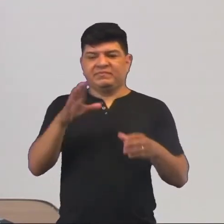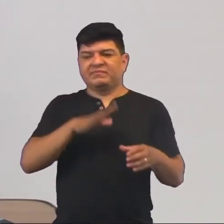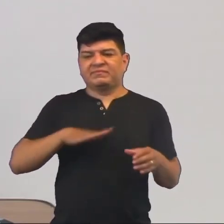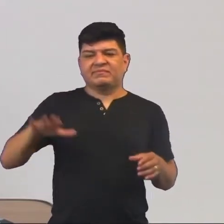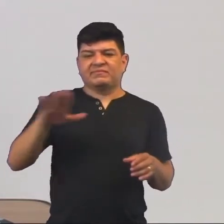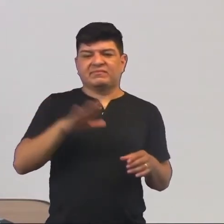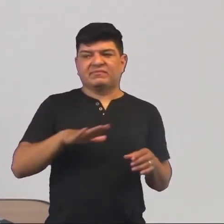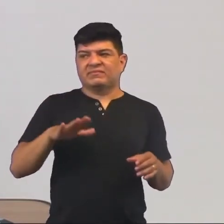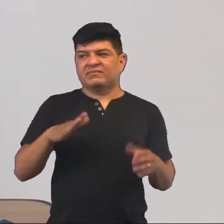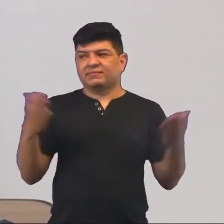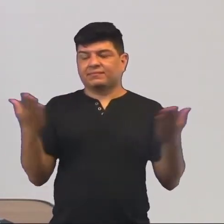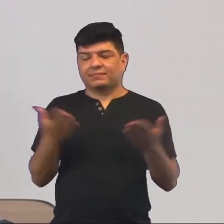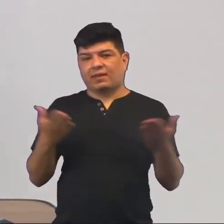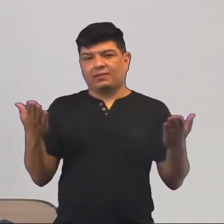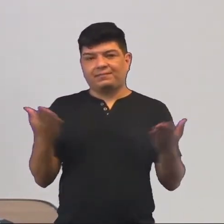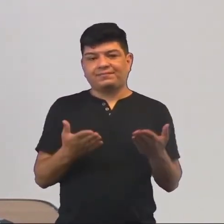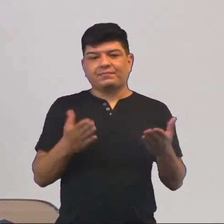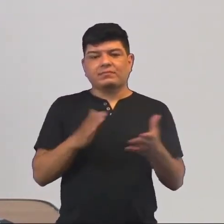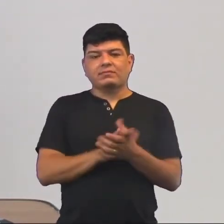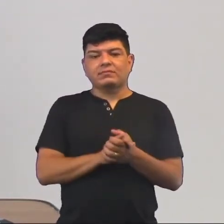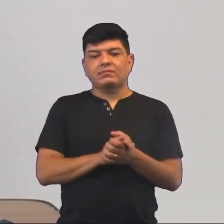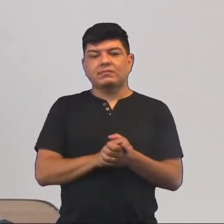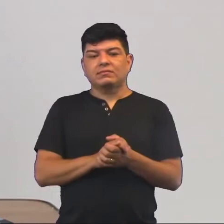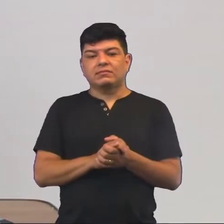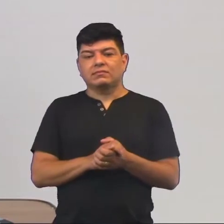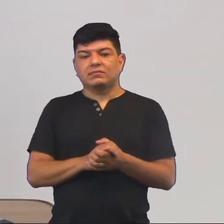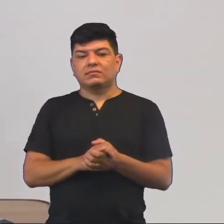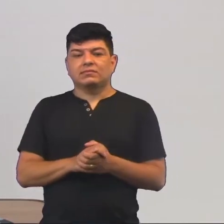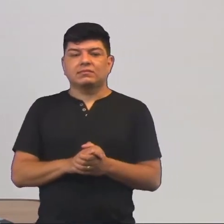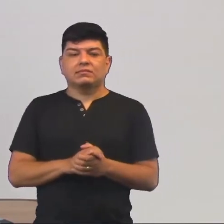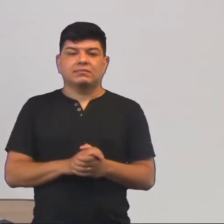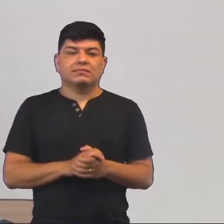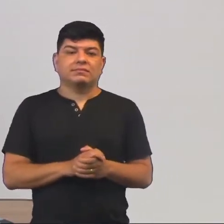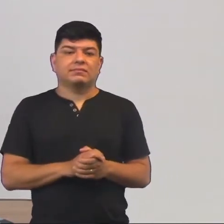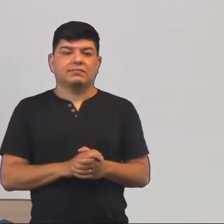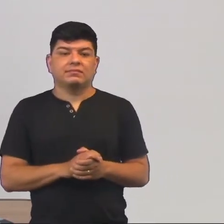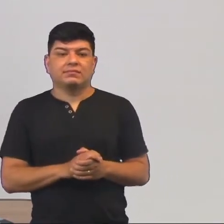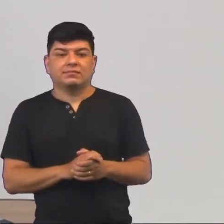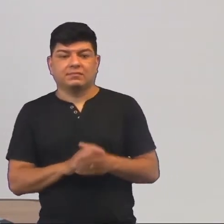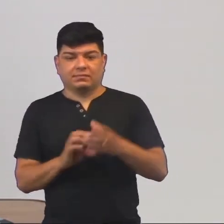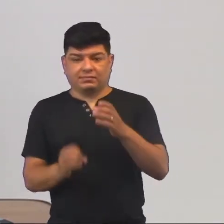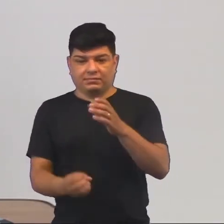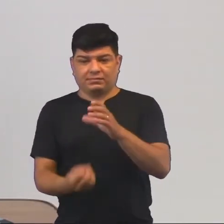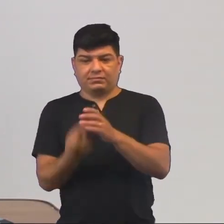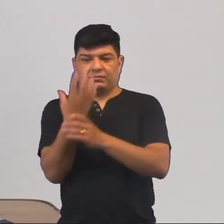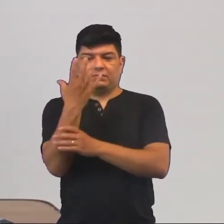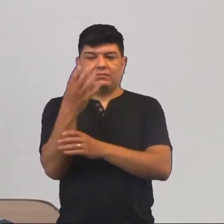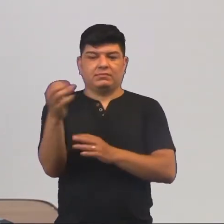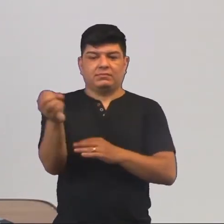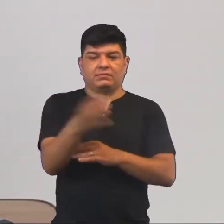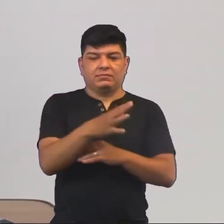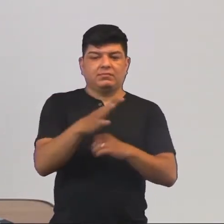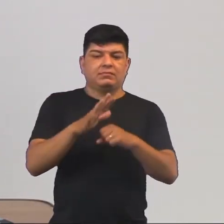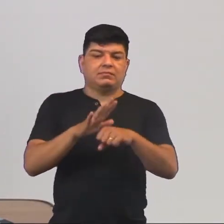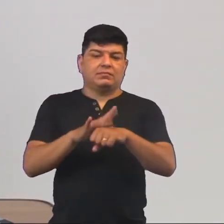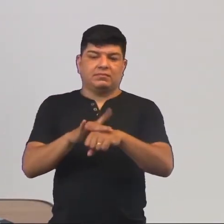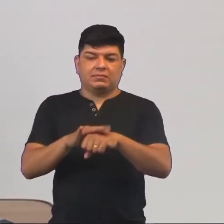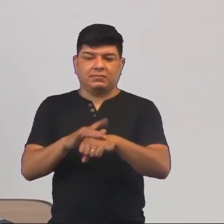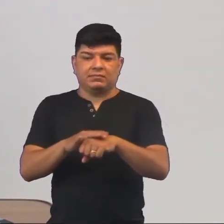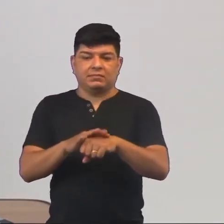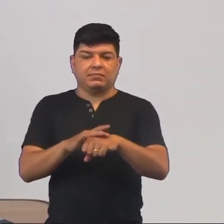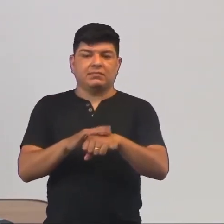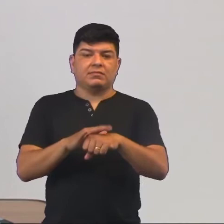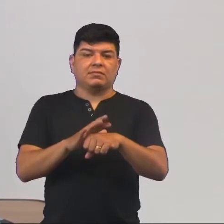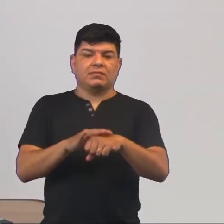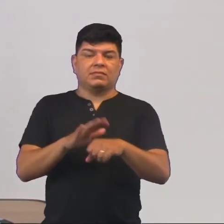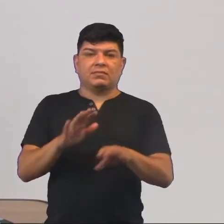geral, ainda mais nos dias de hoje, né, que nós vemos o surgimento de novas doenças no nosso meio,